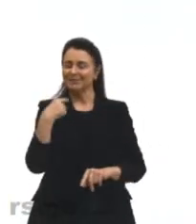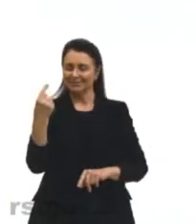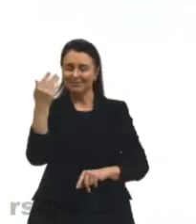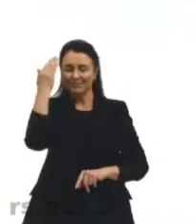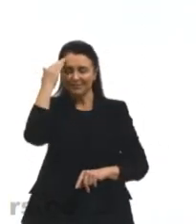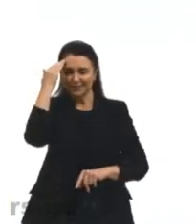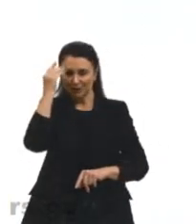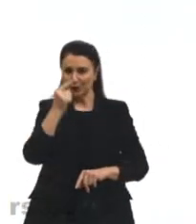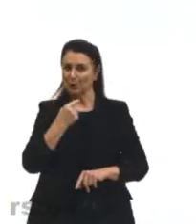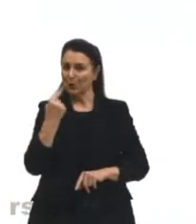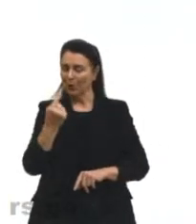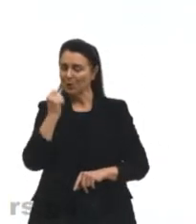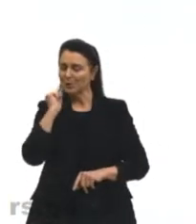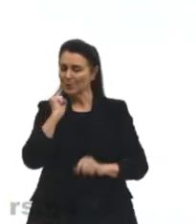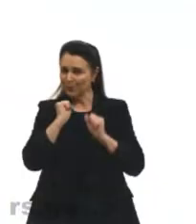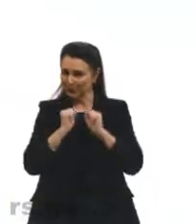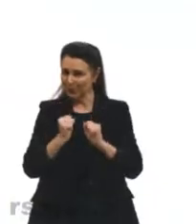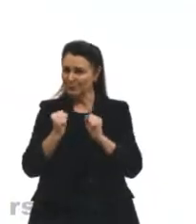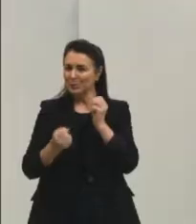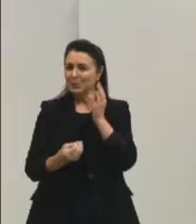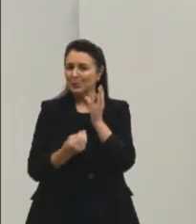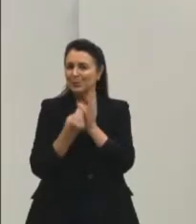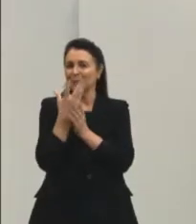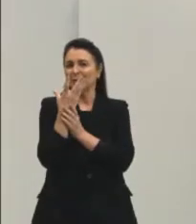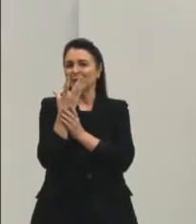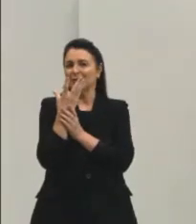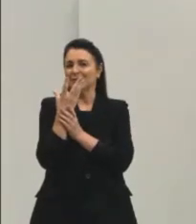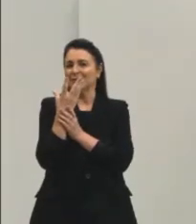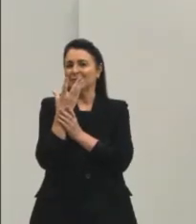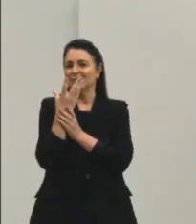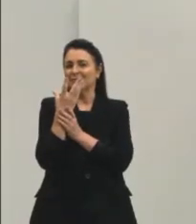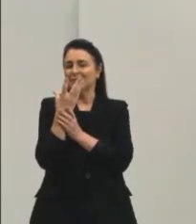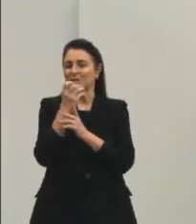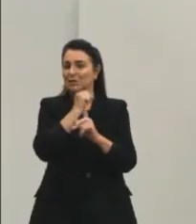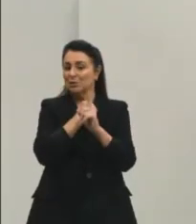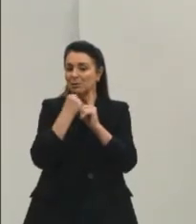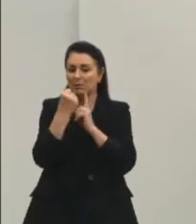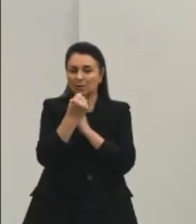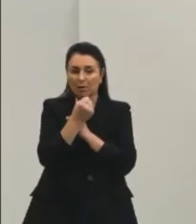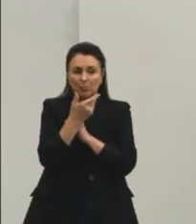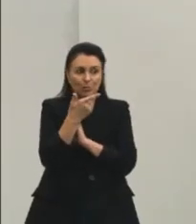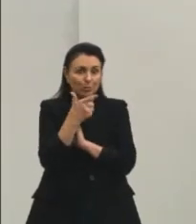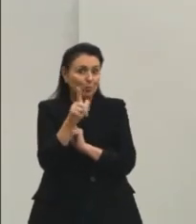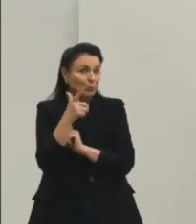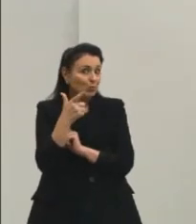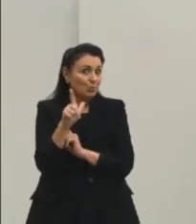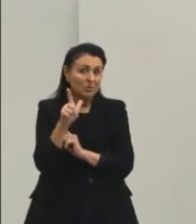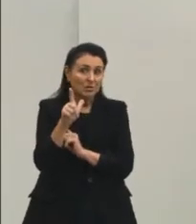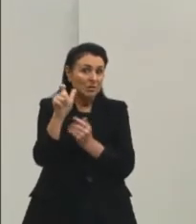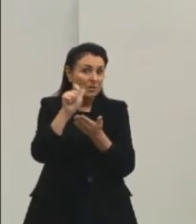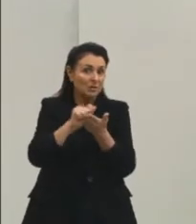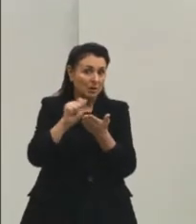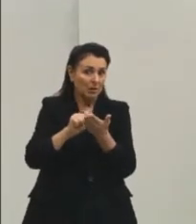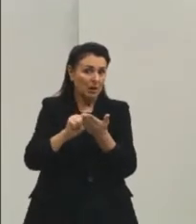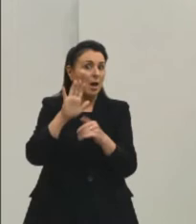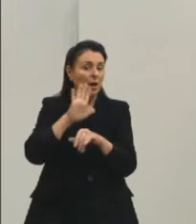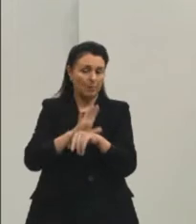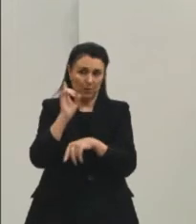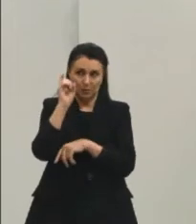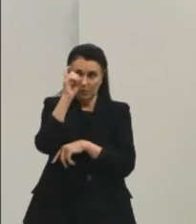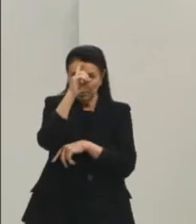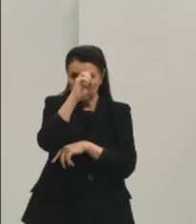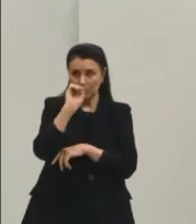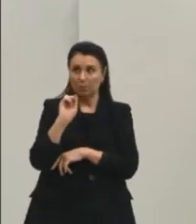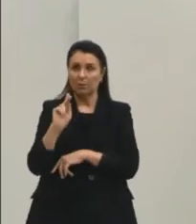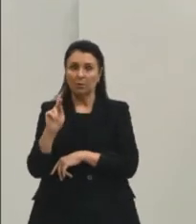conhecimento histórico de sociedades que não possuíam escrita Mas isso fica um pouco mais difícil porque